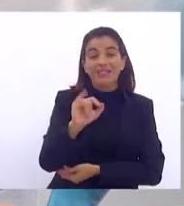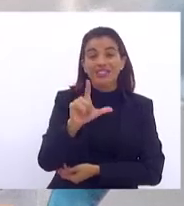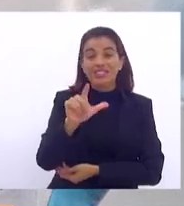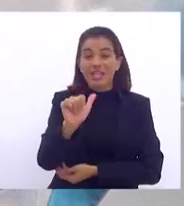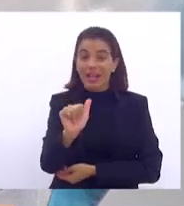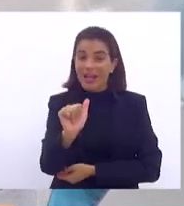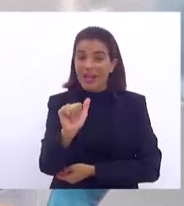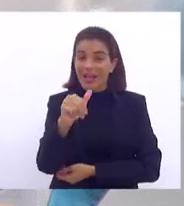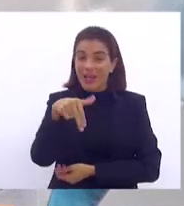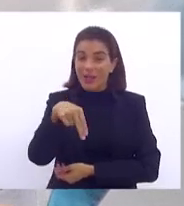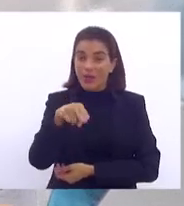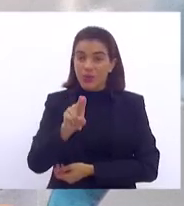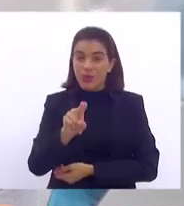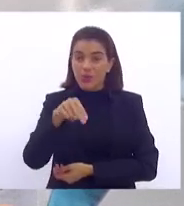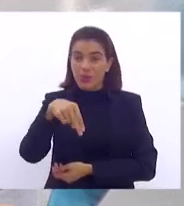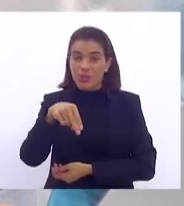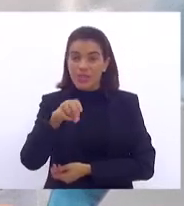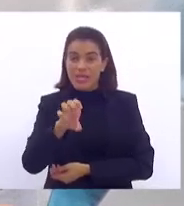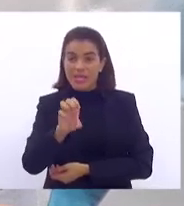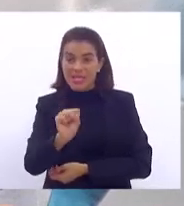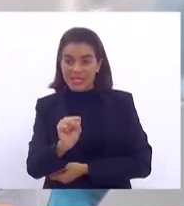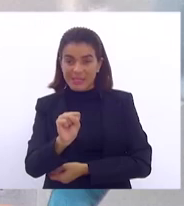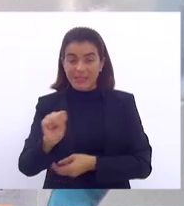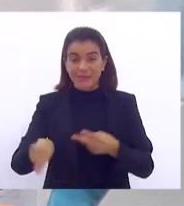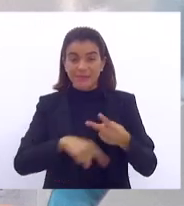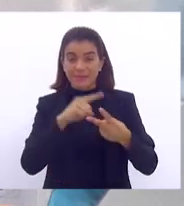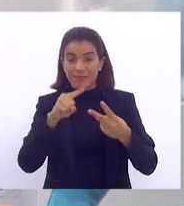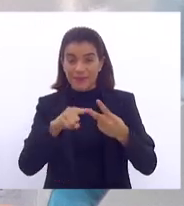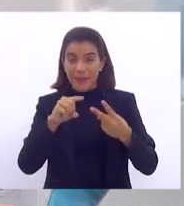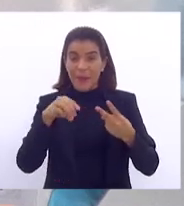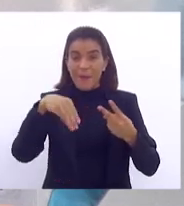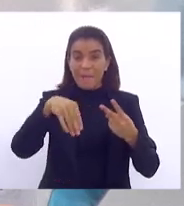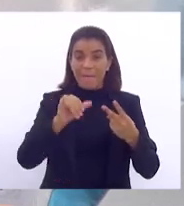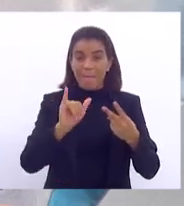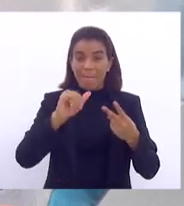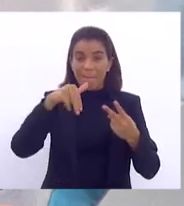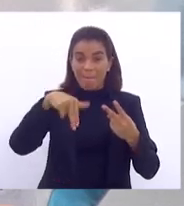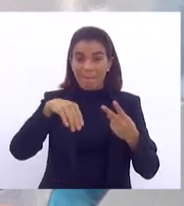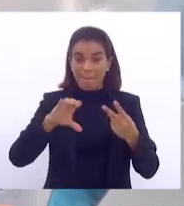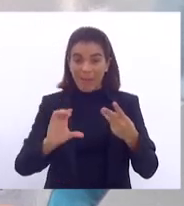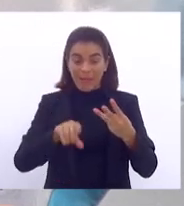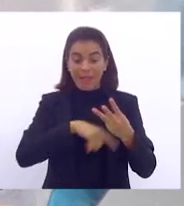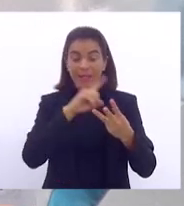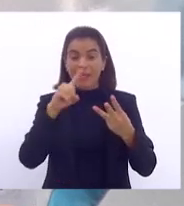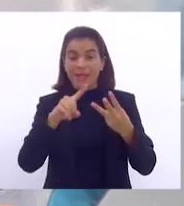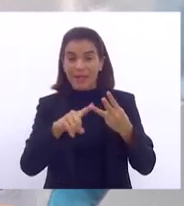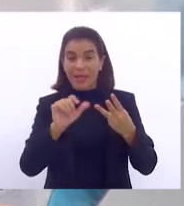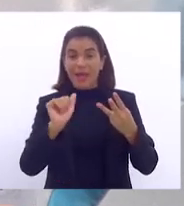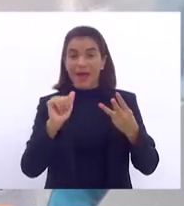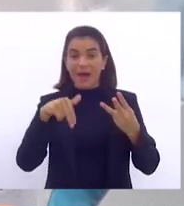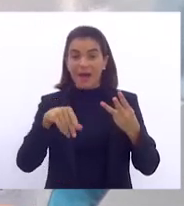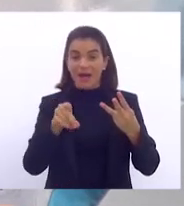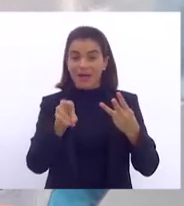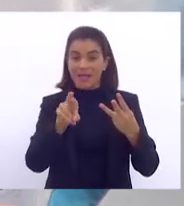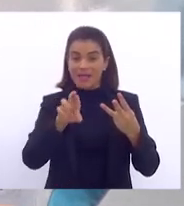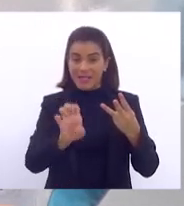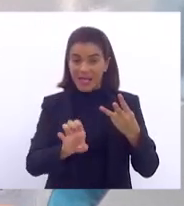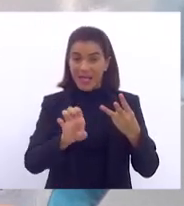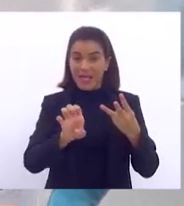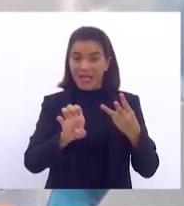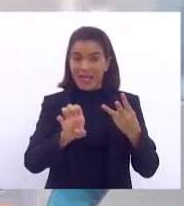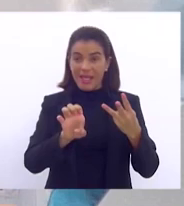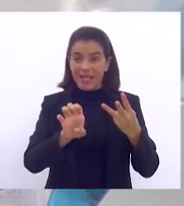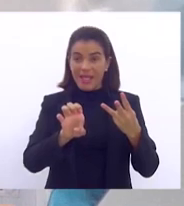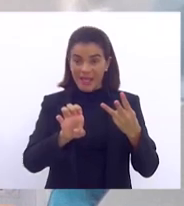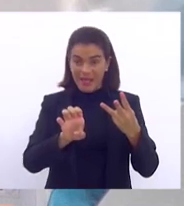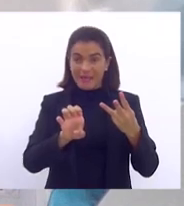mandatos depois é o deputado Carlos minque depois é o deputado André Correa